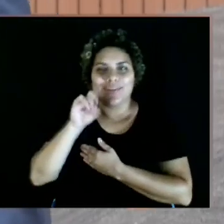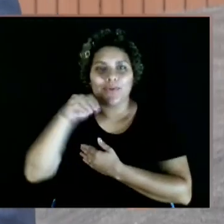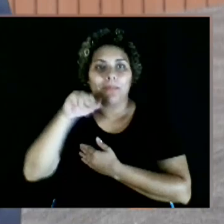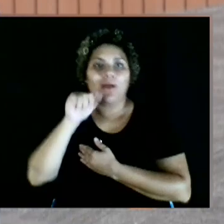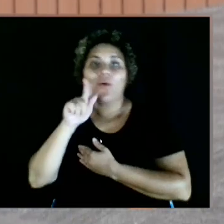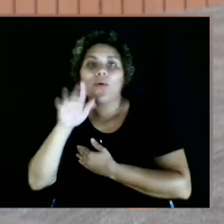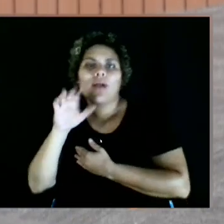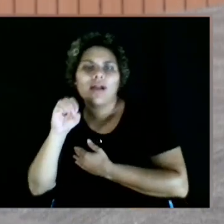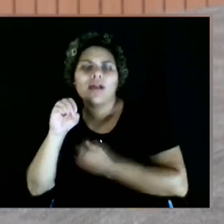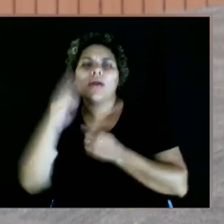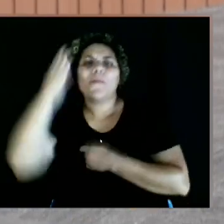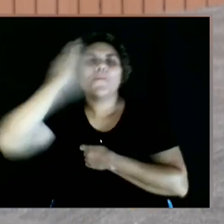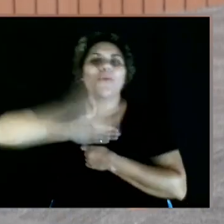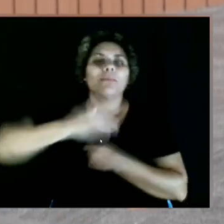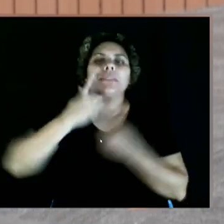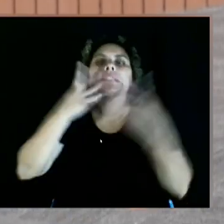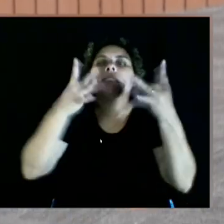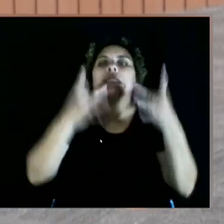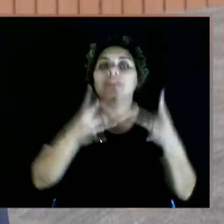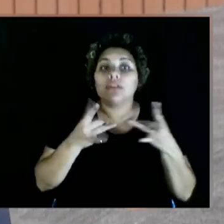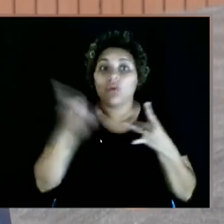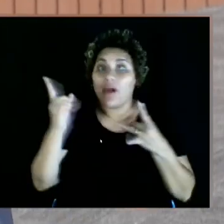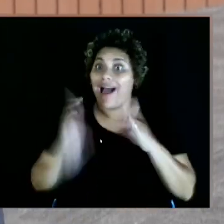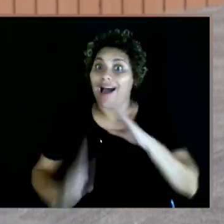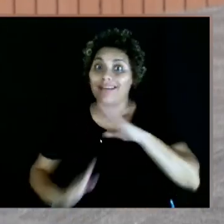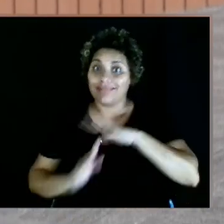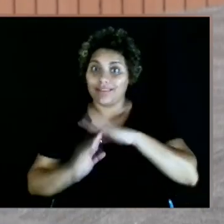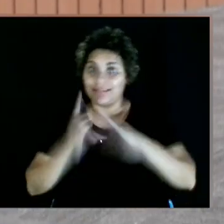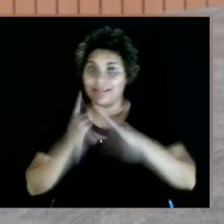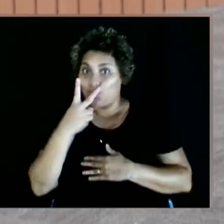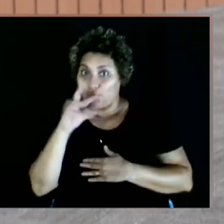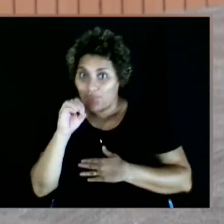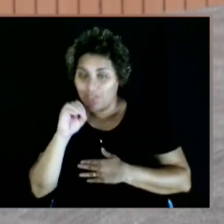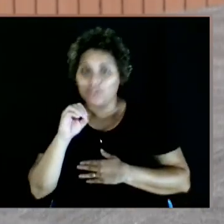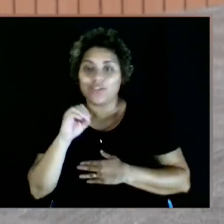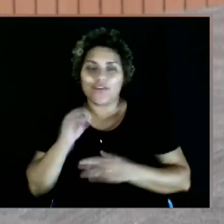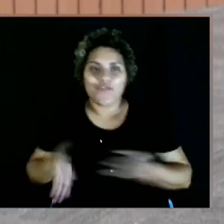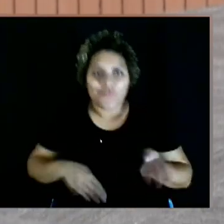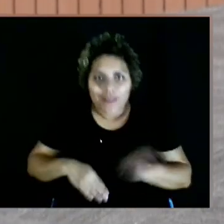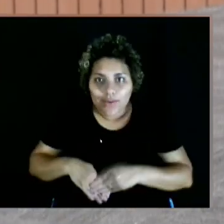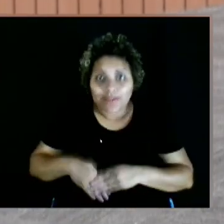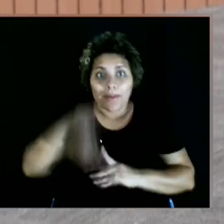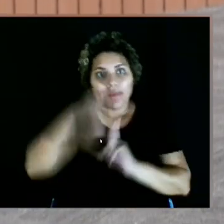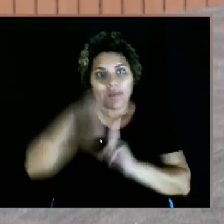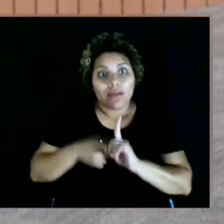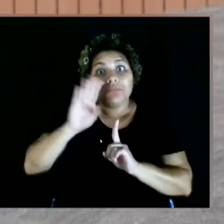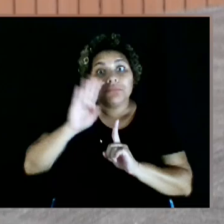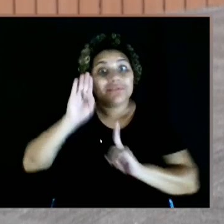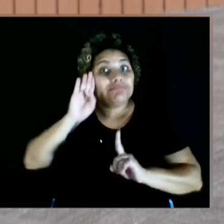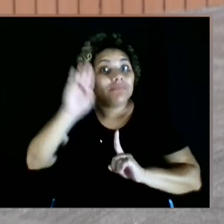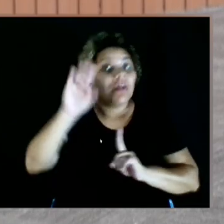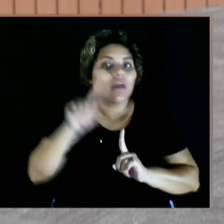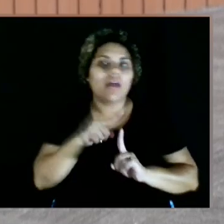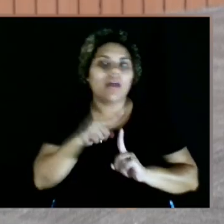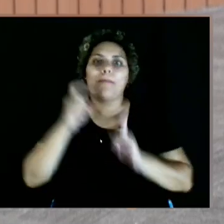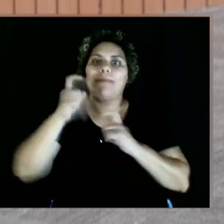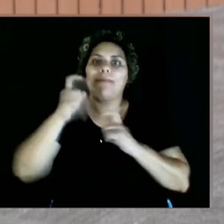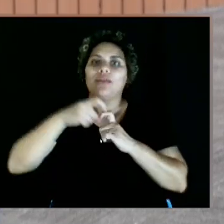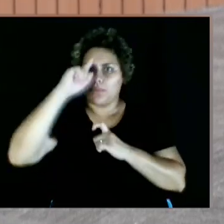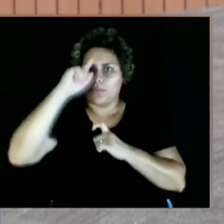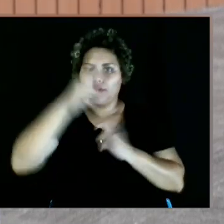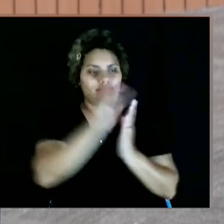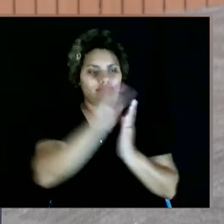limite de 120 fraldas mês, mas também o que vai prevalecer é a prescrição médica. Às vezes a pessoa não necessita de muito, necessita